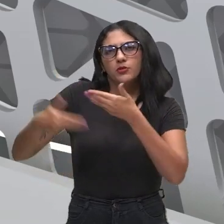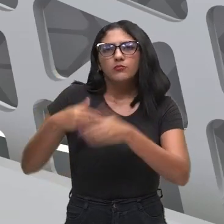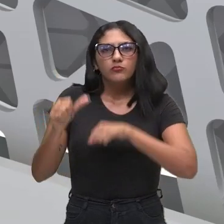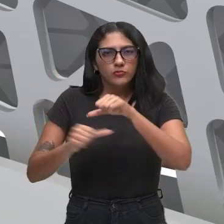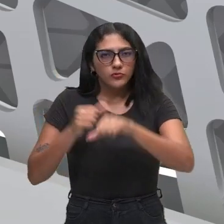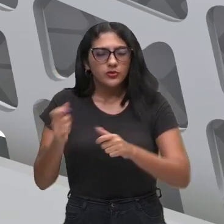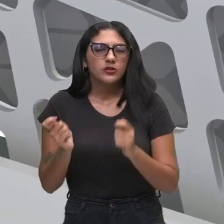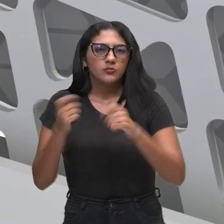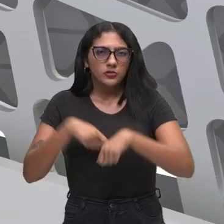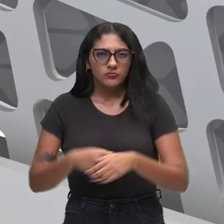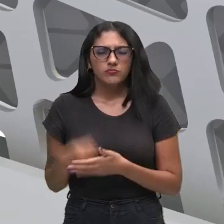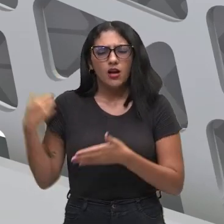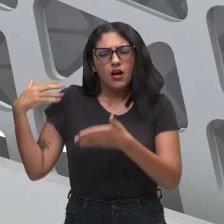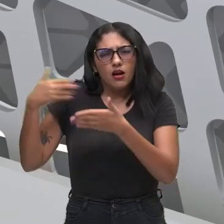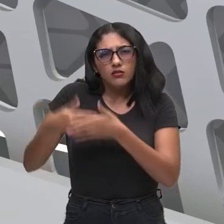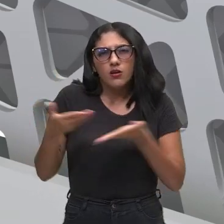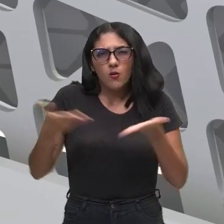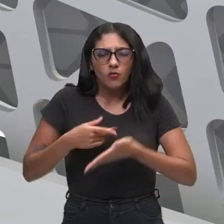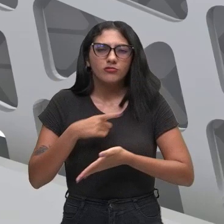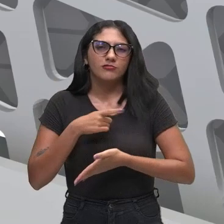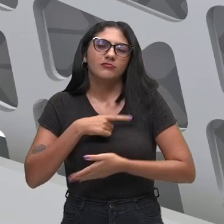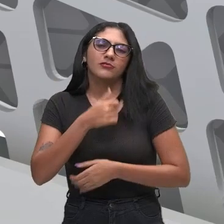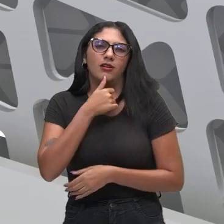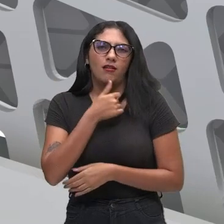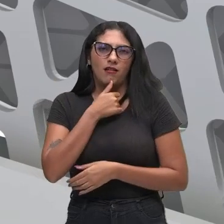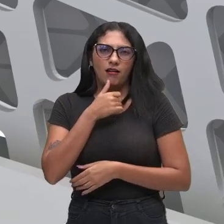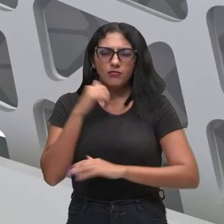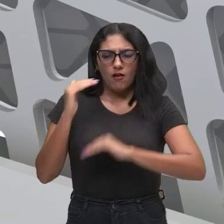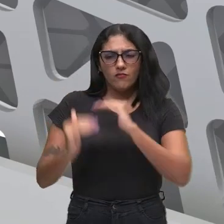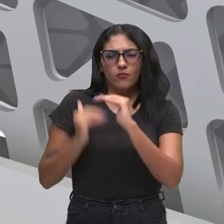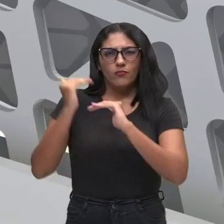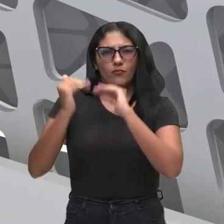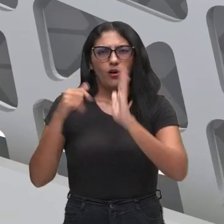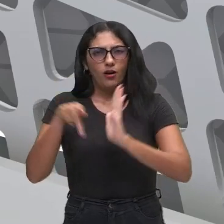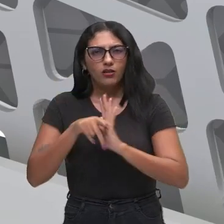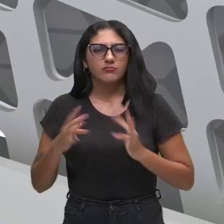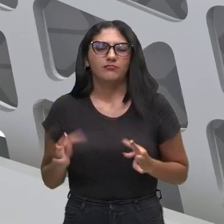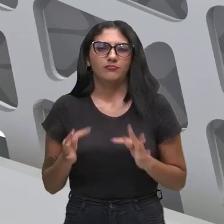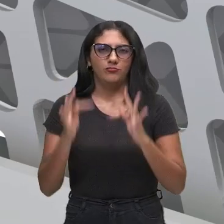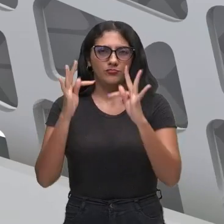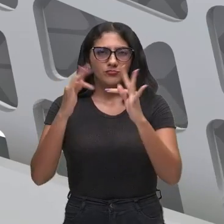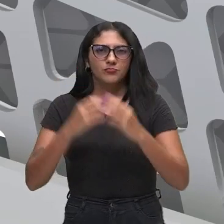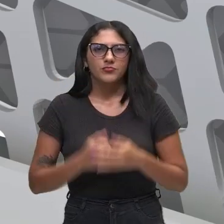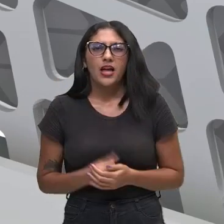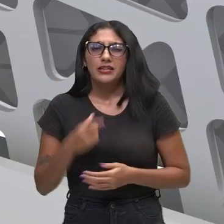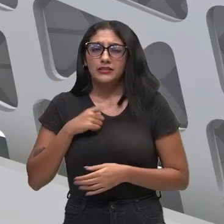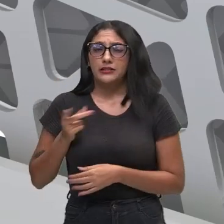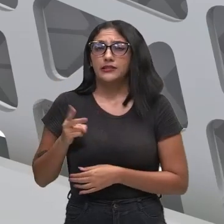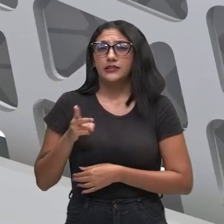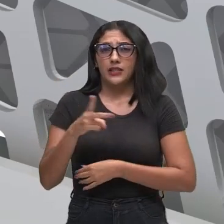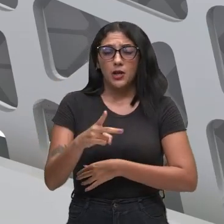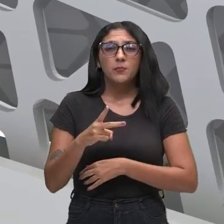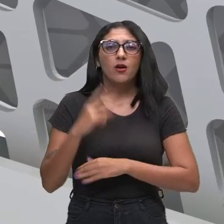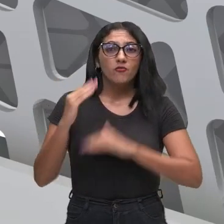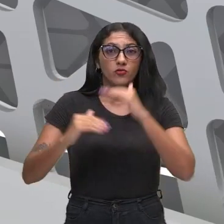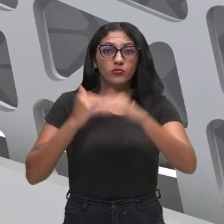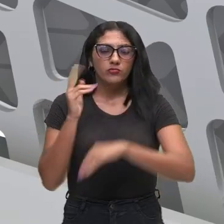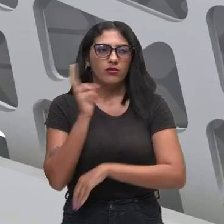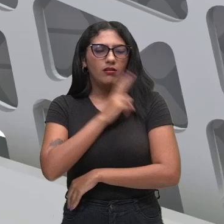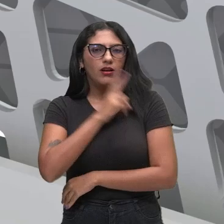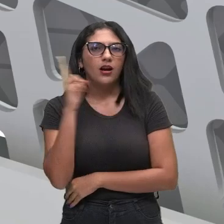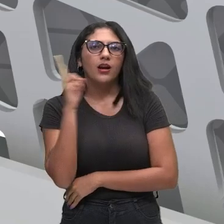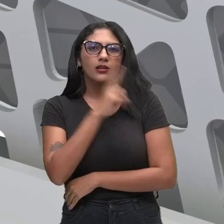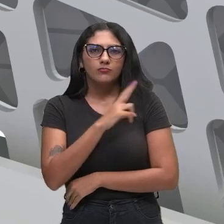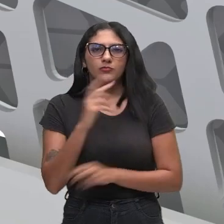assim, a gente tem esses grandes avanços das tecnologias que continuam fazendo com